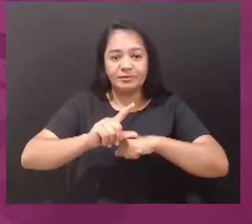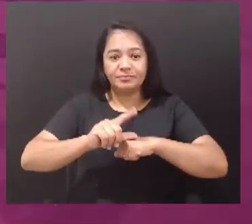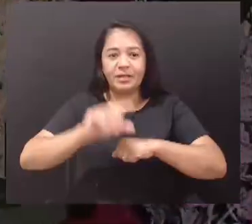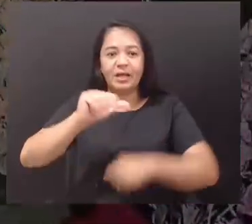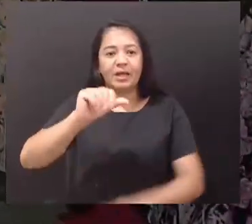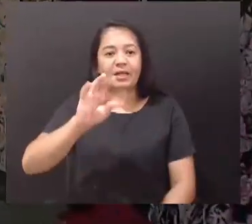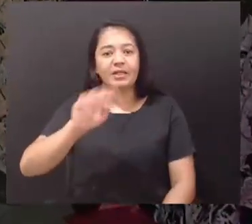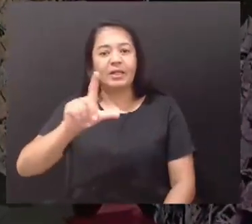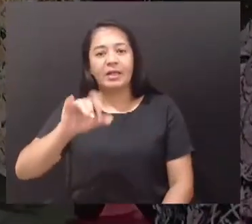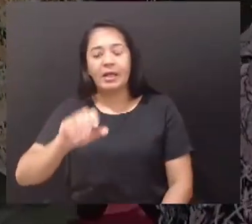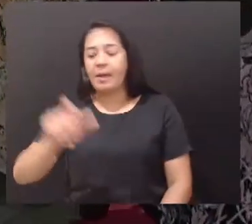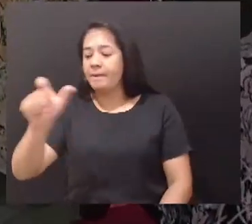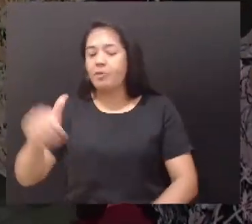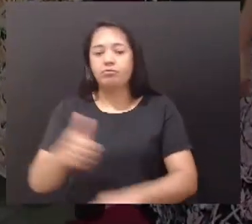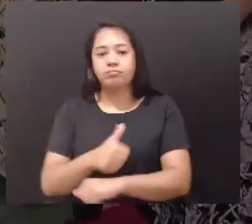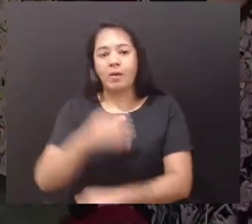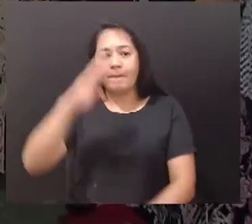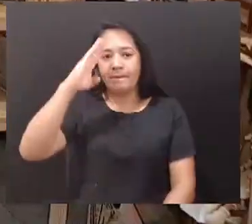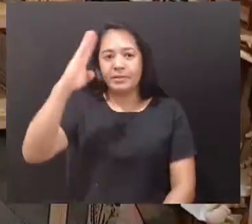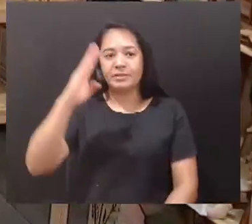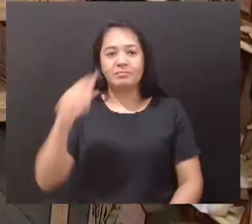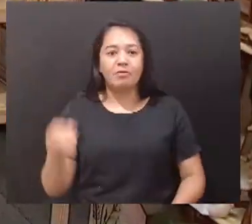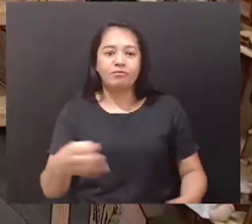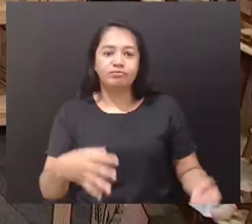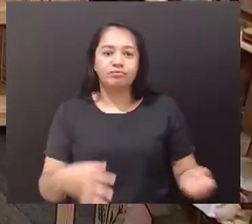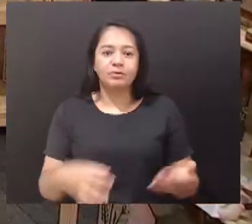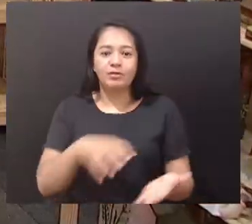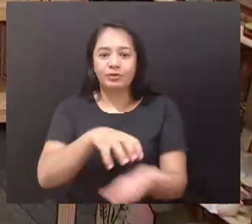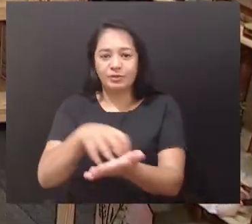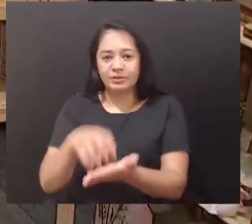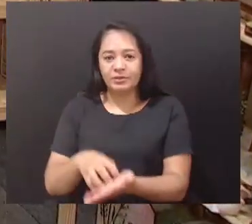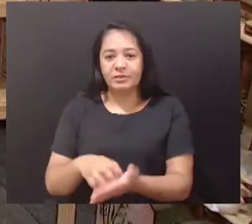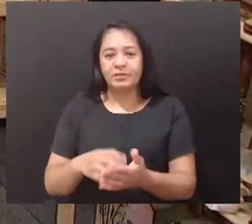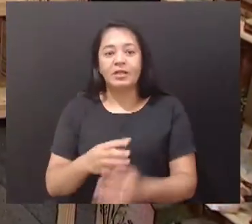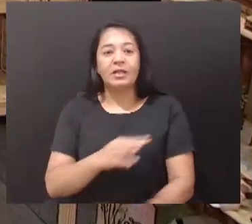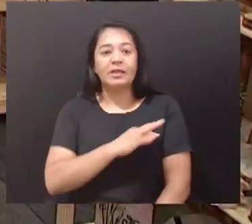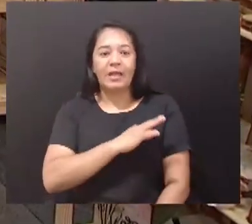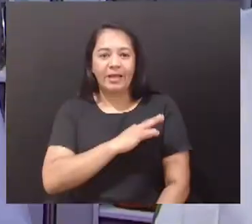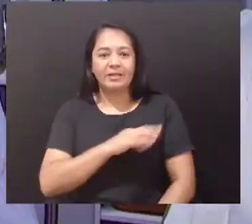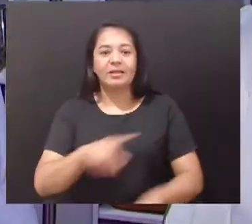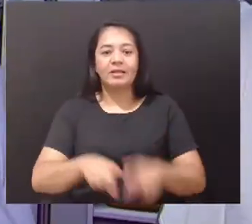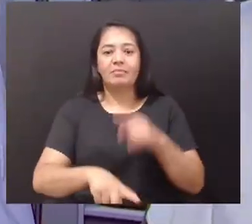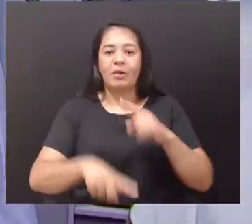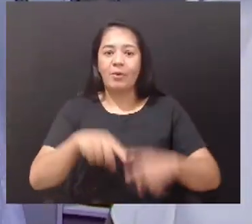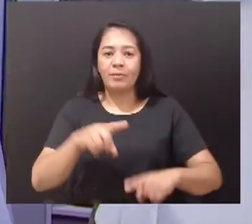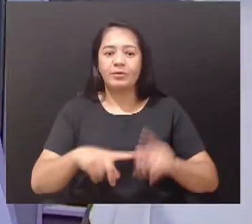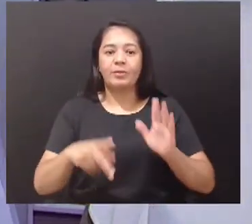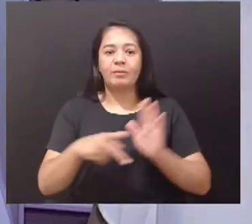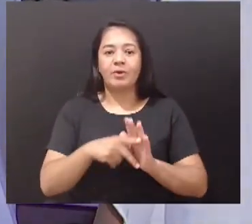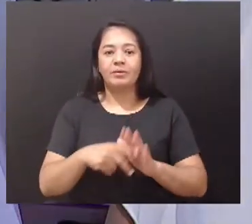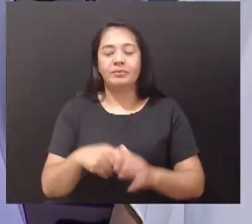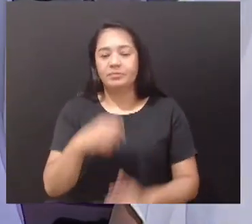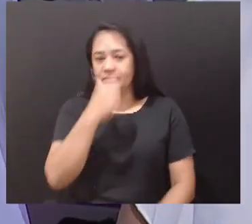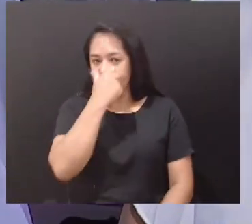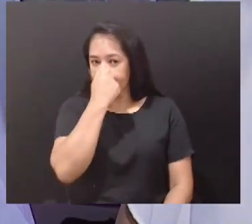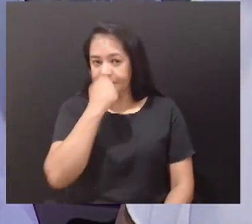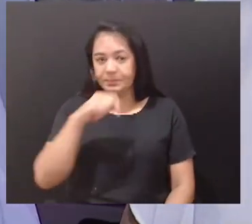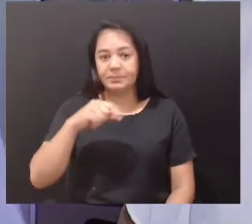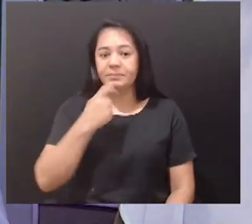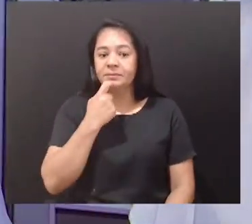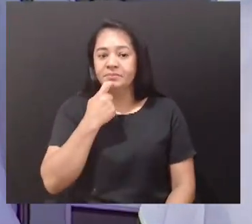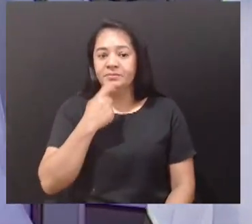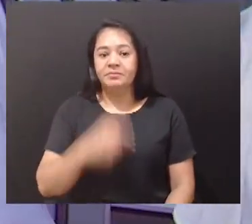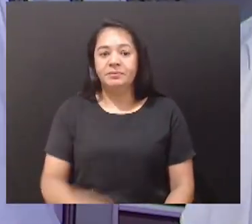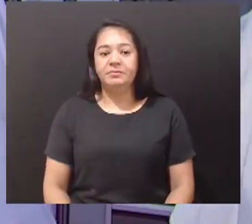as principais novidades do setor, técnicas e produtos para o artesanato. Para Campinas, receber uma feira como essa